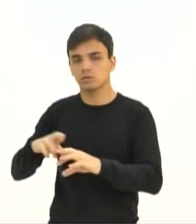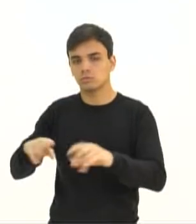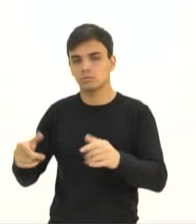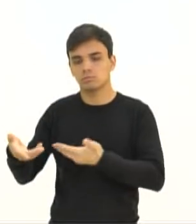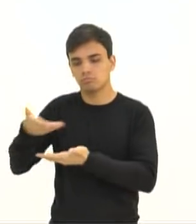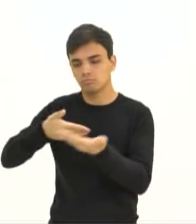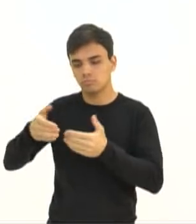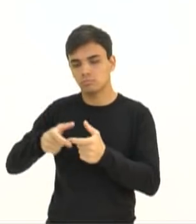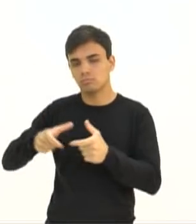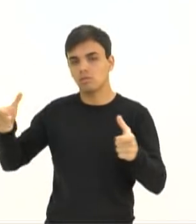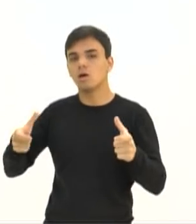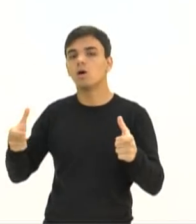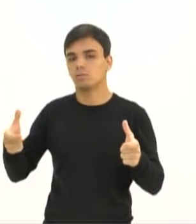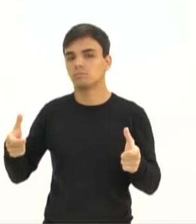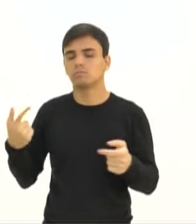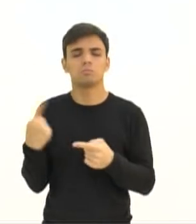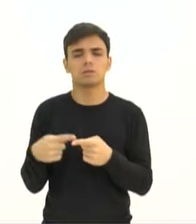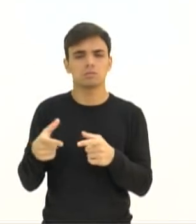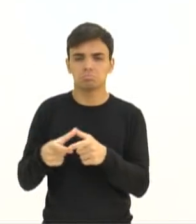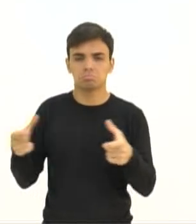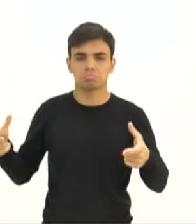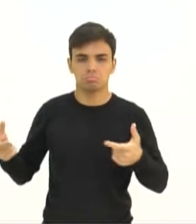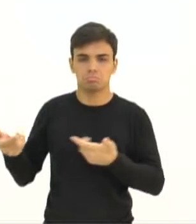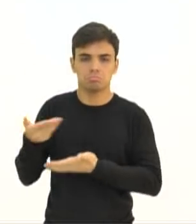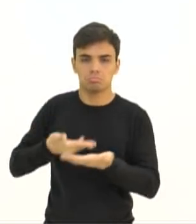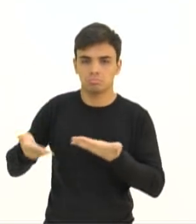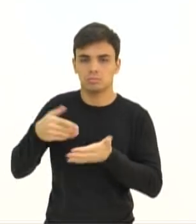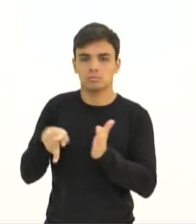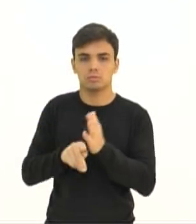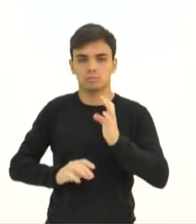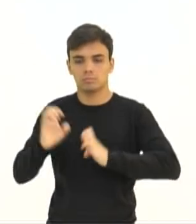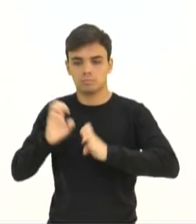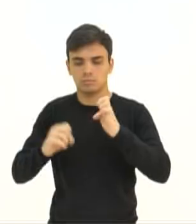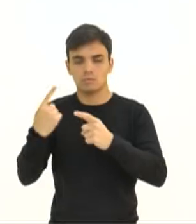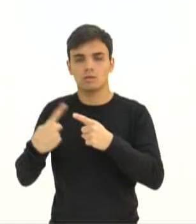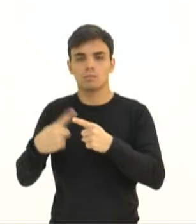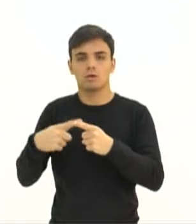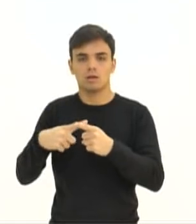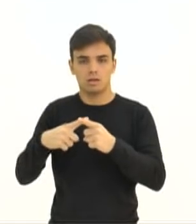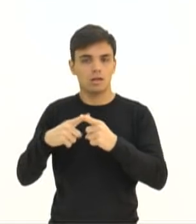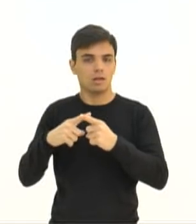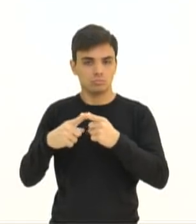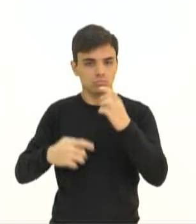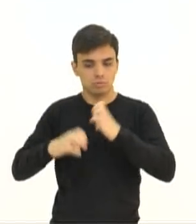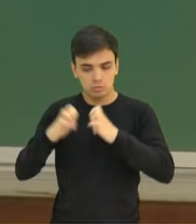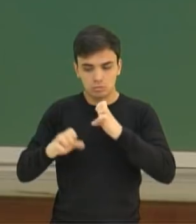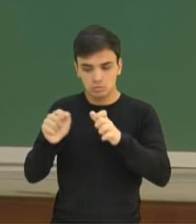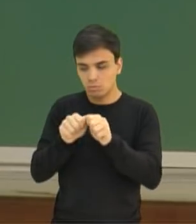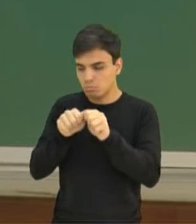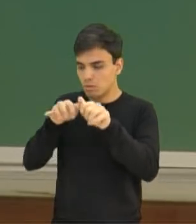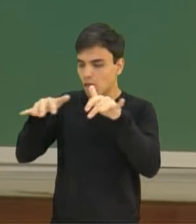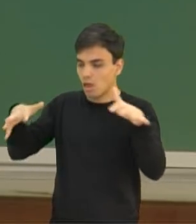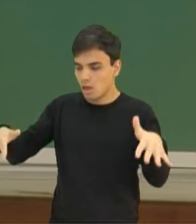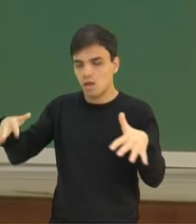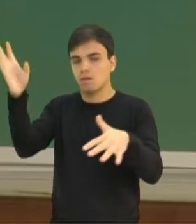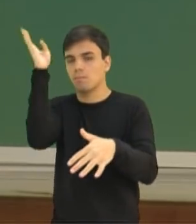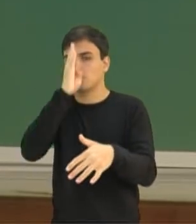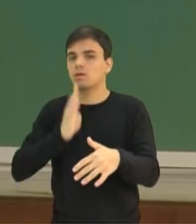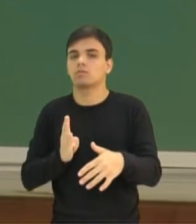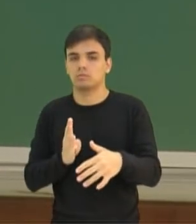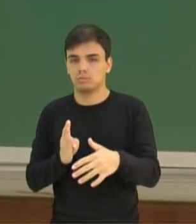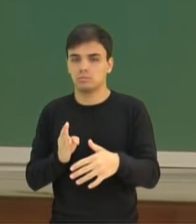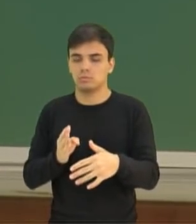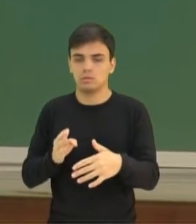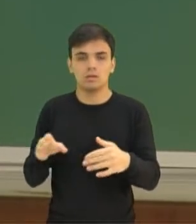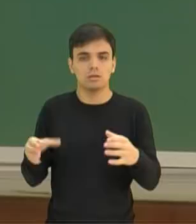que acabam aumentando? Porque a indústria começa a se espalhar para outras partes do Brasil. A desconcentração industrial que a